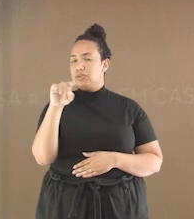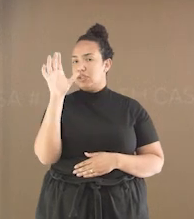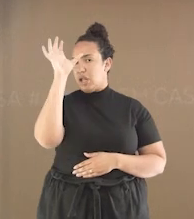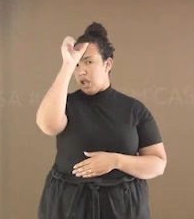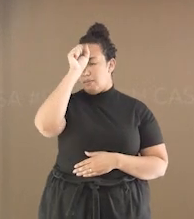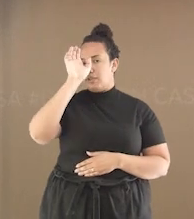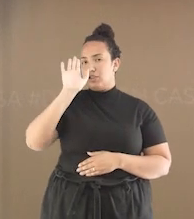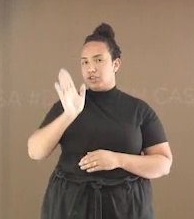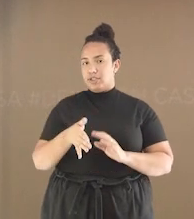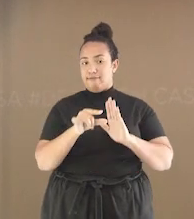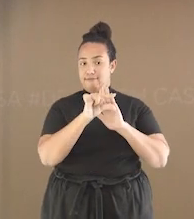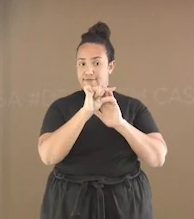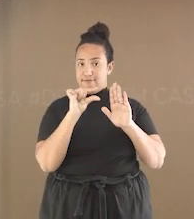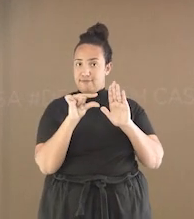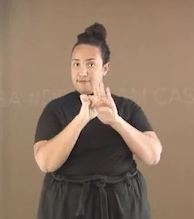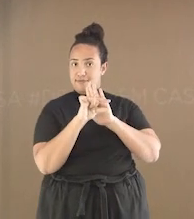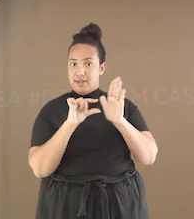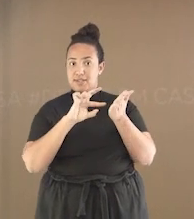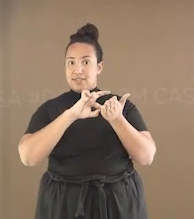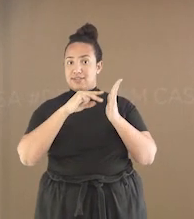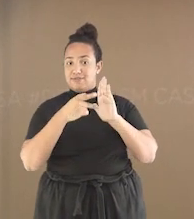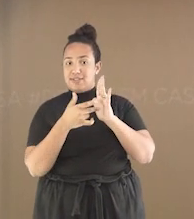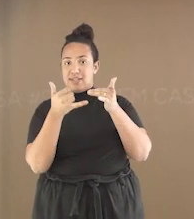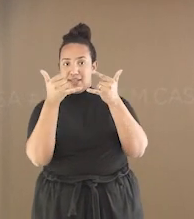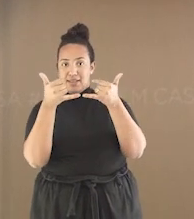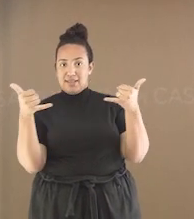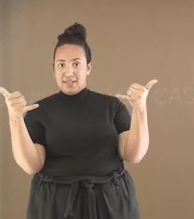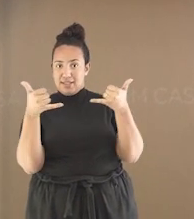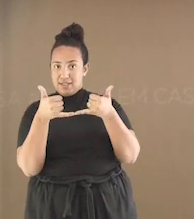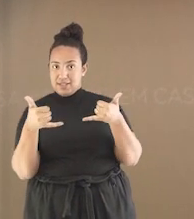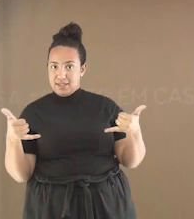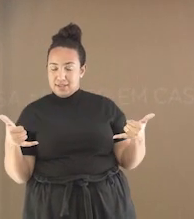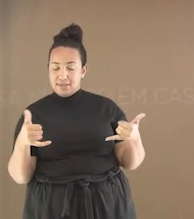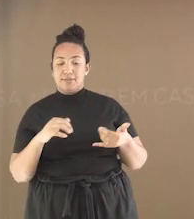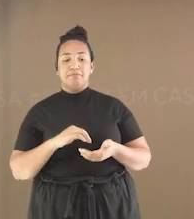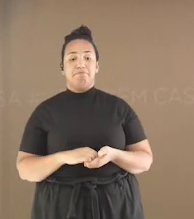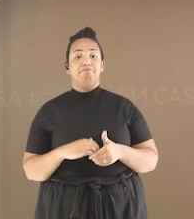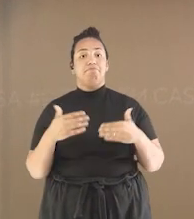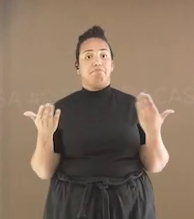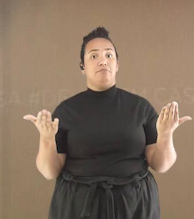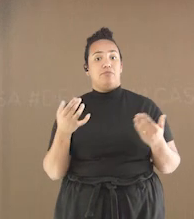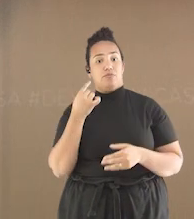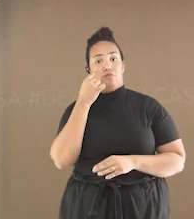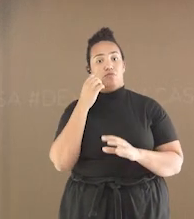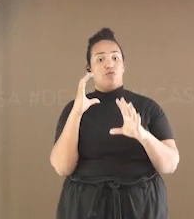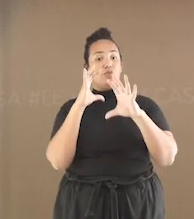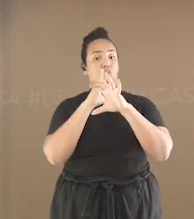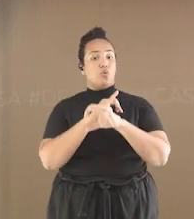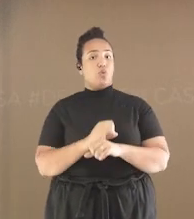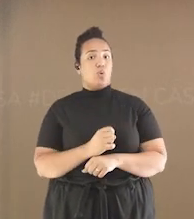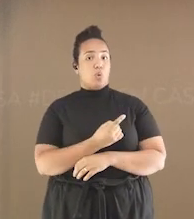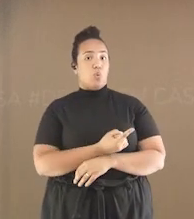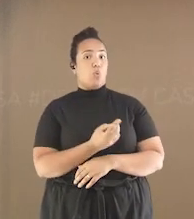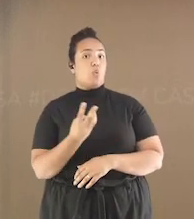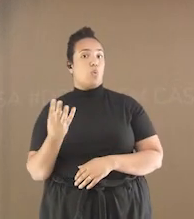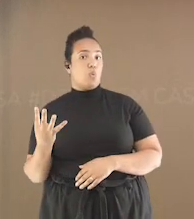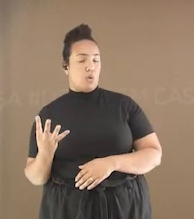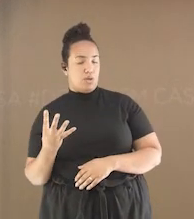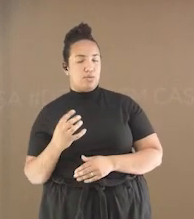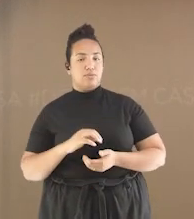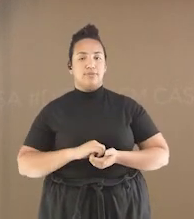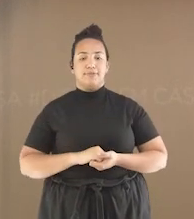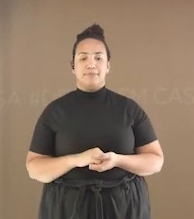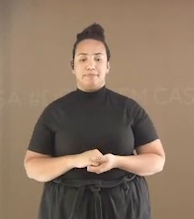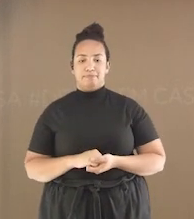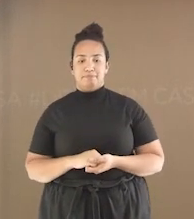Você já aprendeu que os versos são o número de linhas que o poema tem. Neste caso aqui, vamos contar